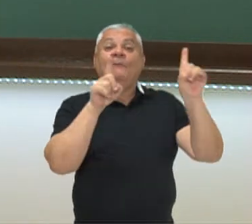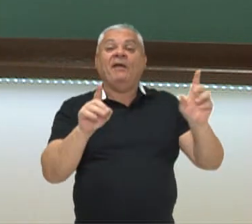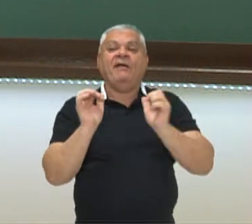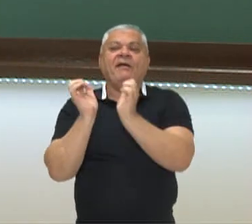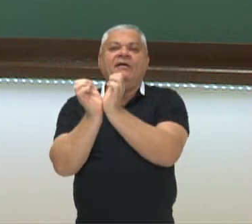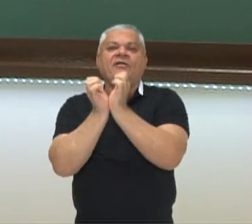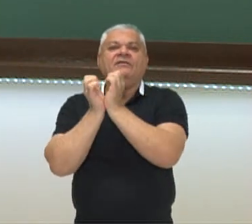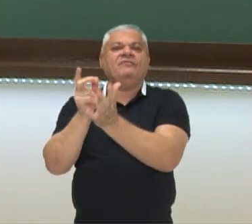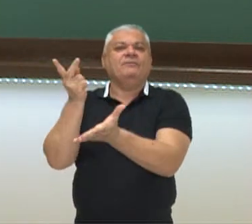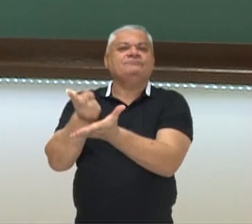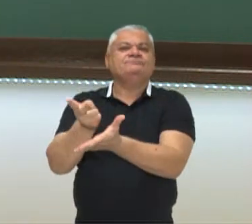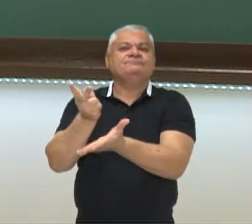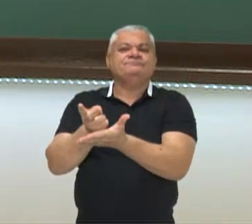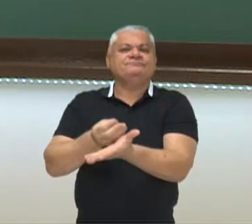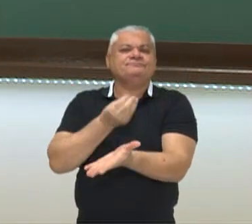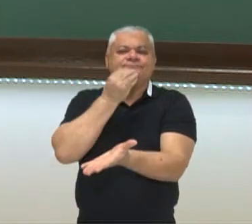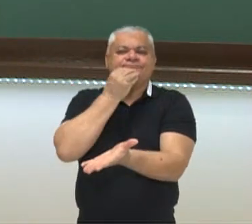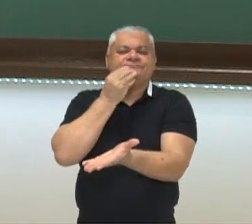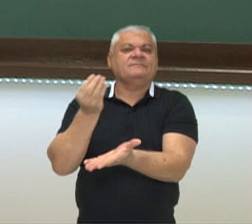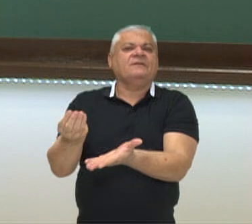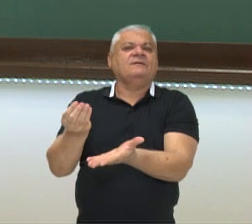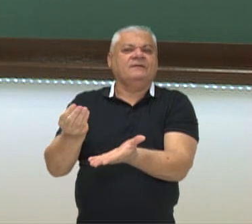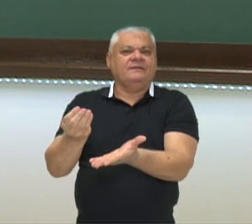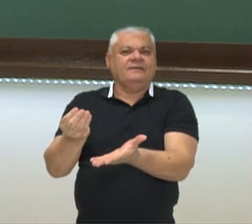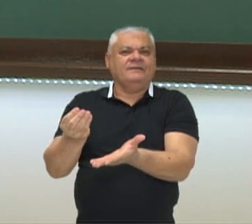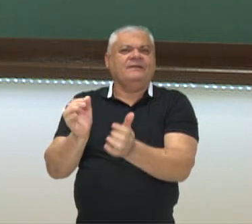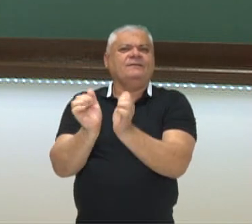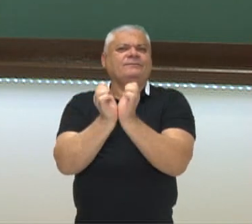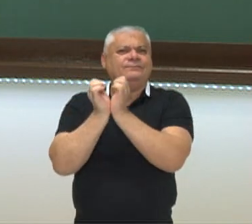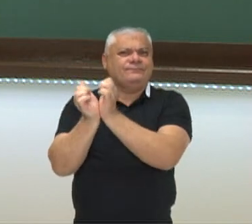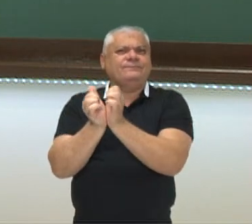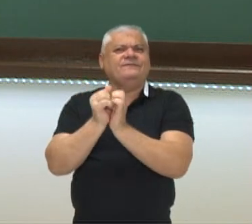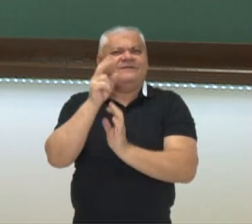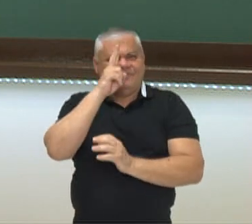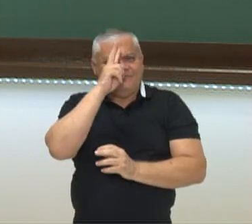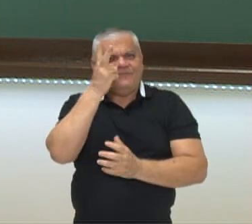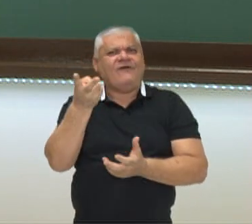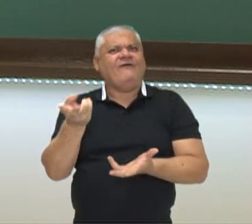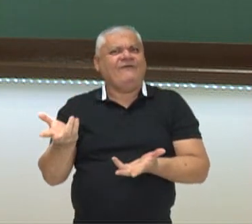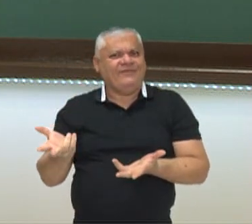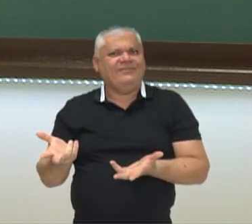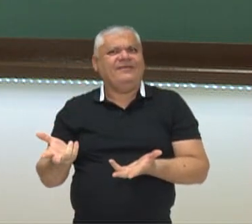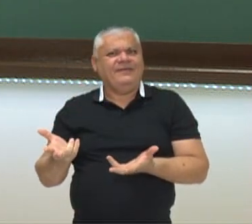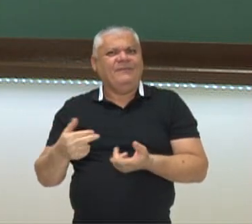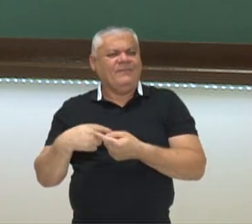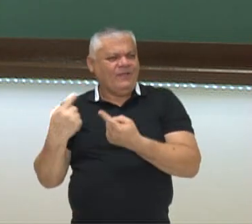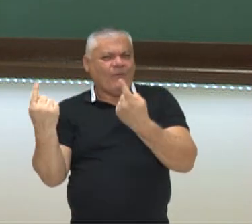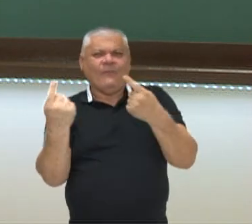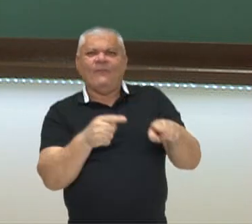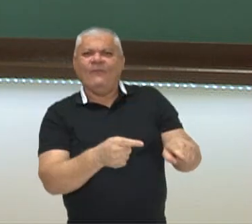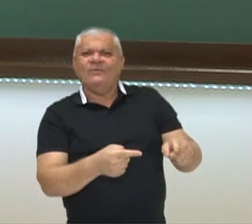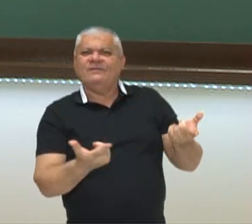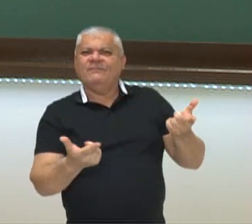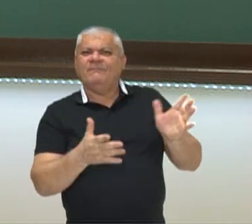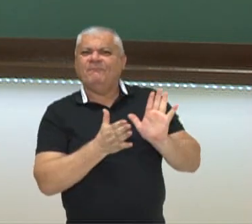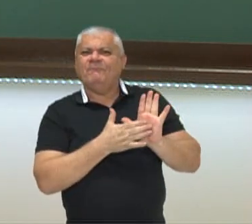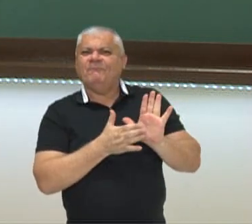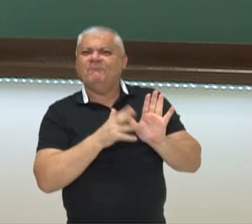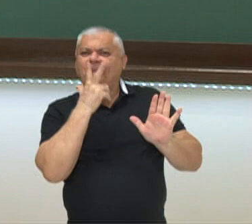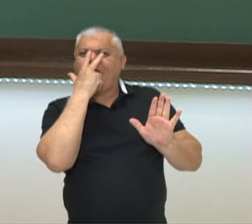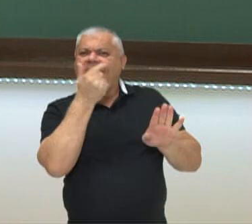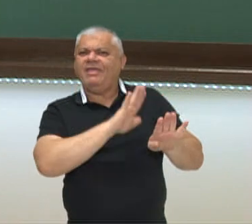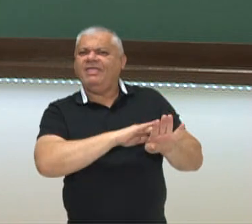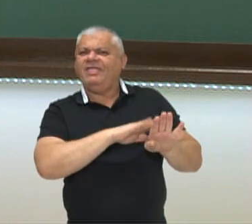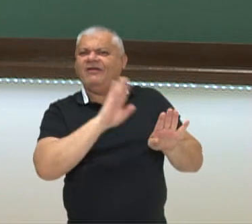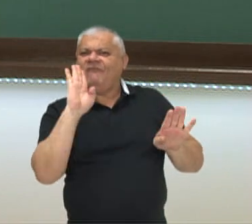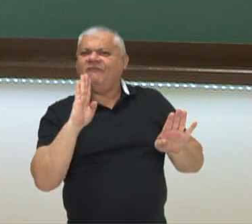escravidão ainda era uma realidade altamente, né, digamos assim, que contradizia, né, esse discurso